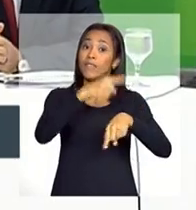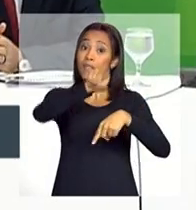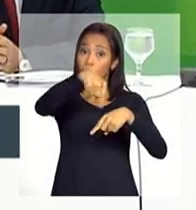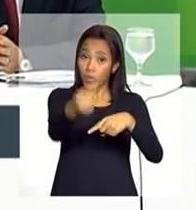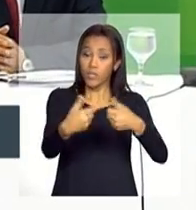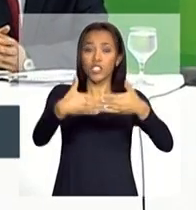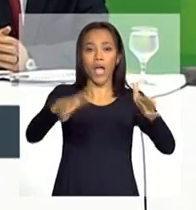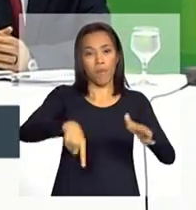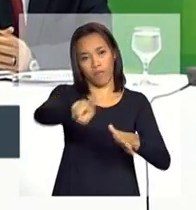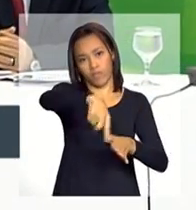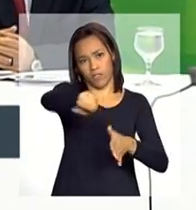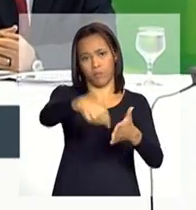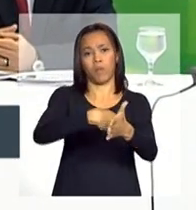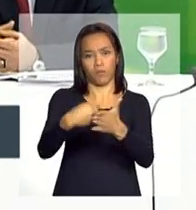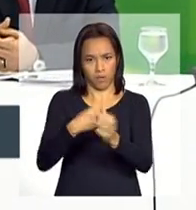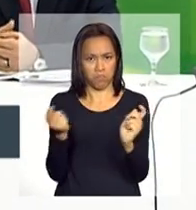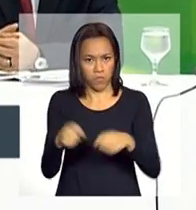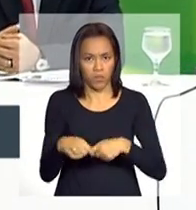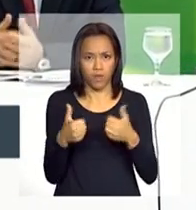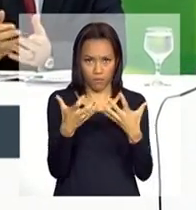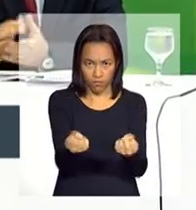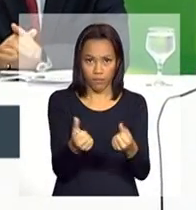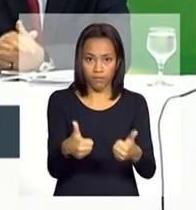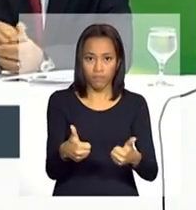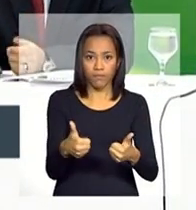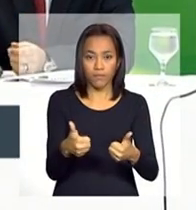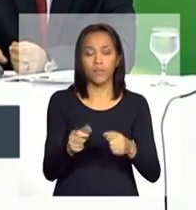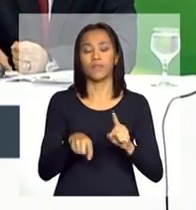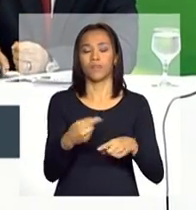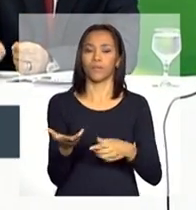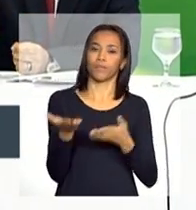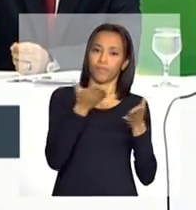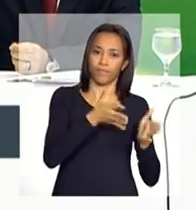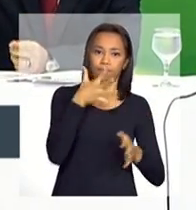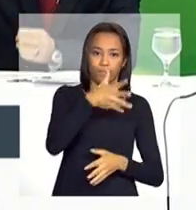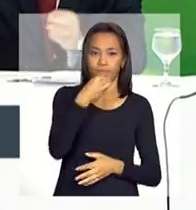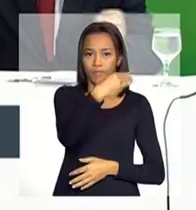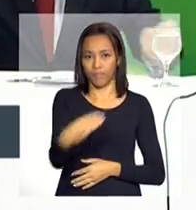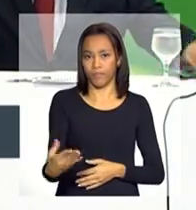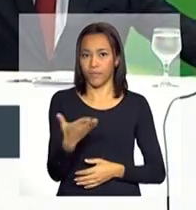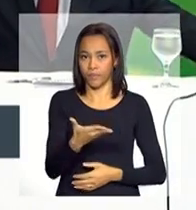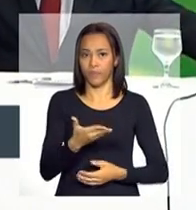a gente abre para vocês Pode ser então com a palavra minra